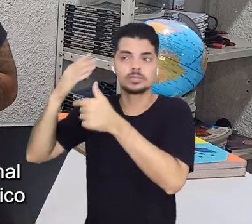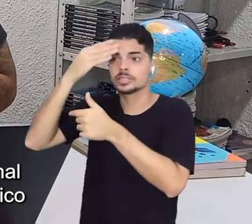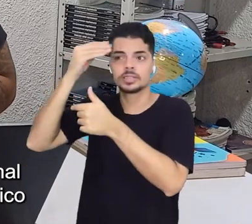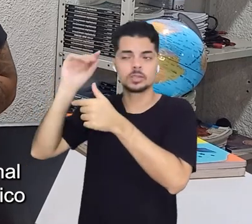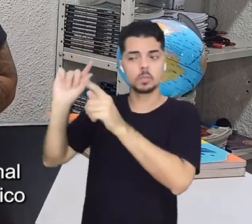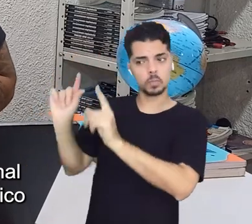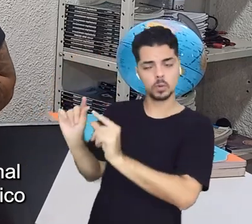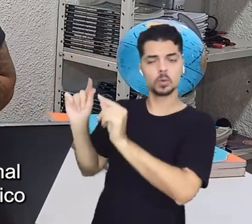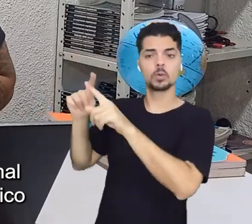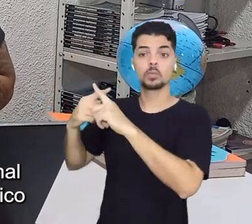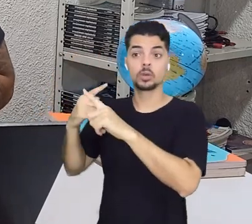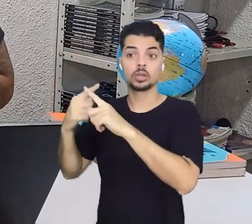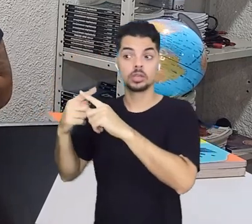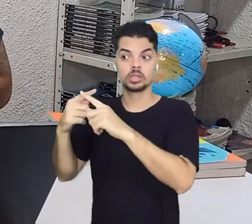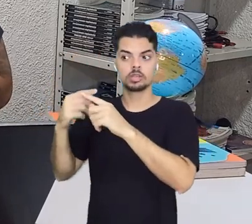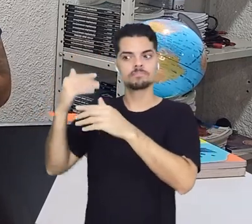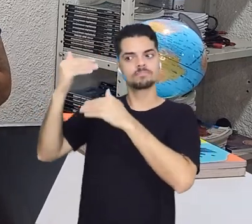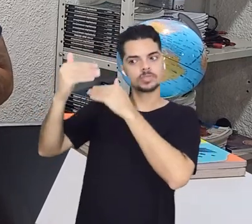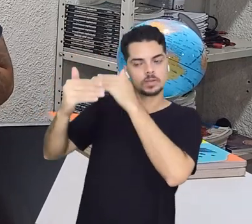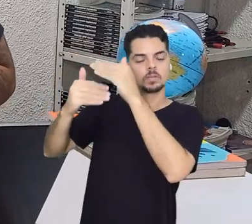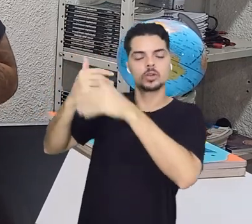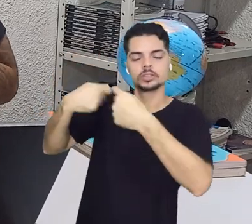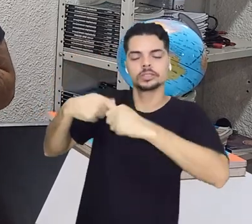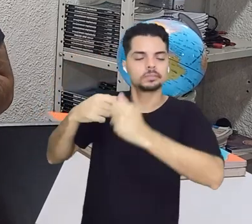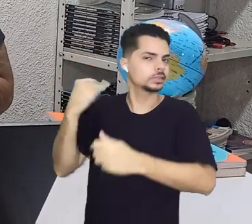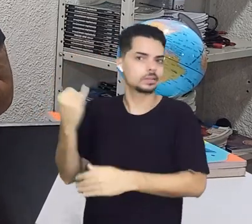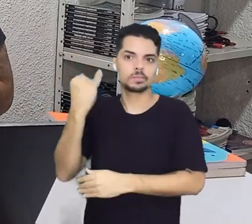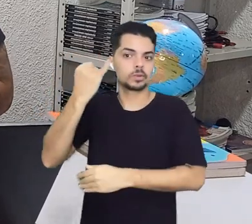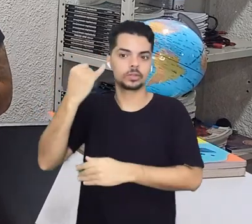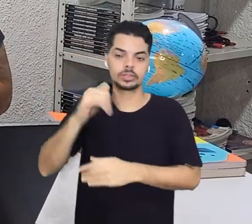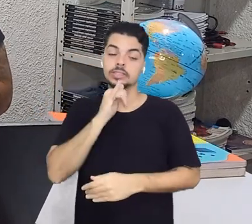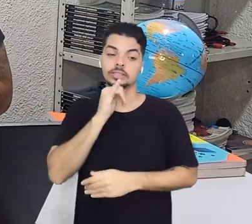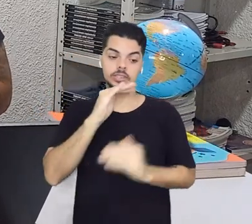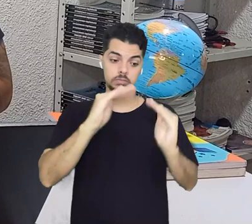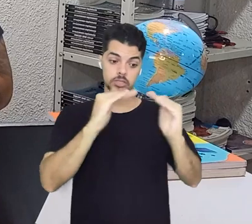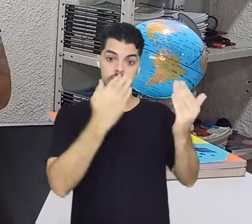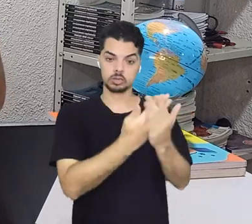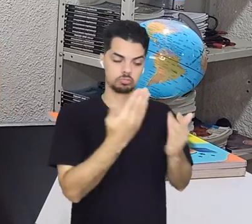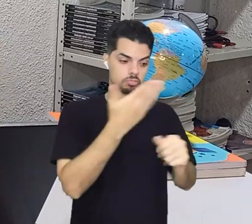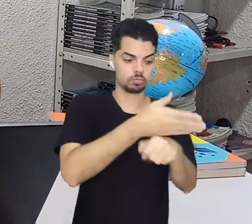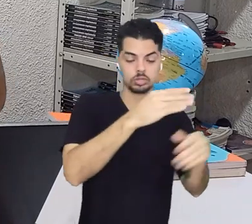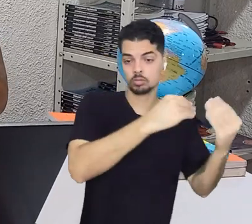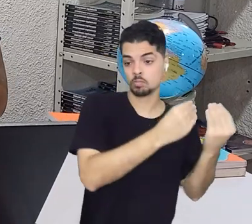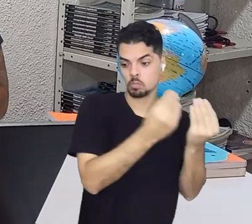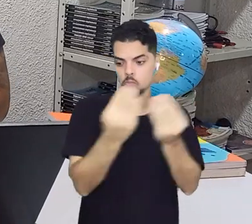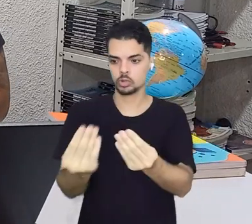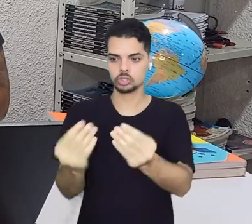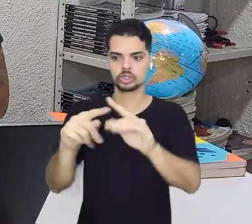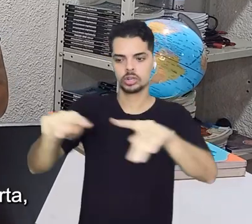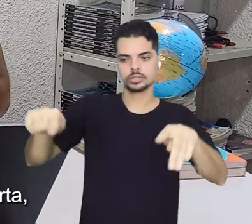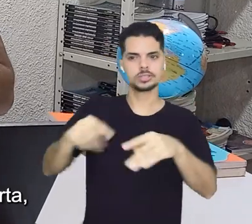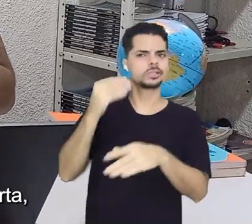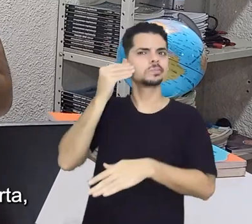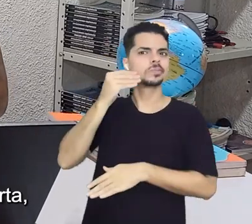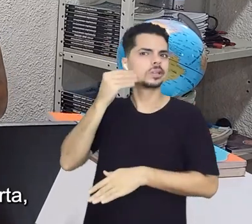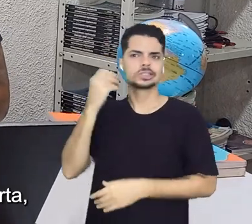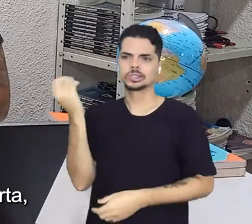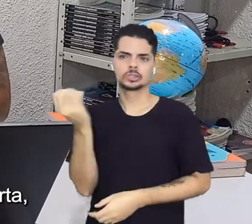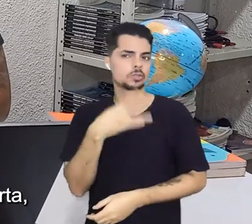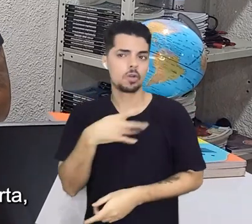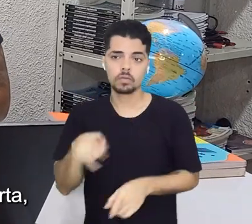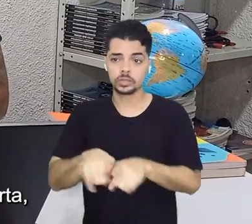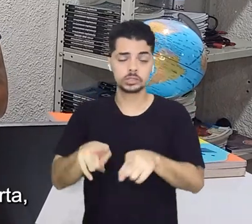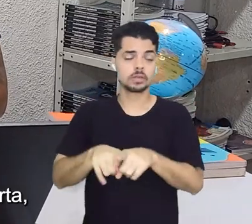que está previsto no livro didático, que a gente traga para o ambiente escolar novas experiências. Assim, fica